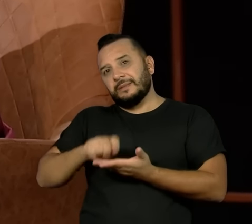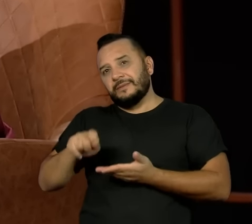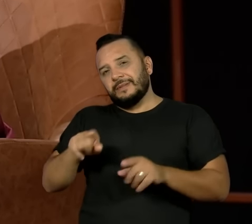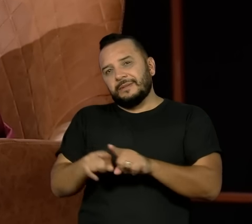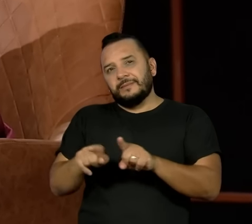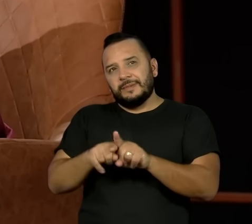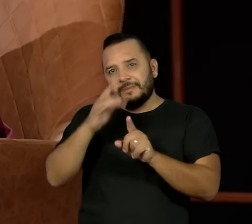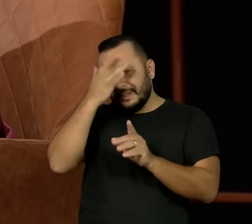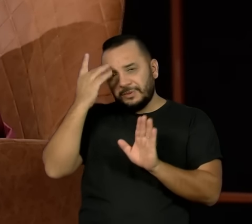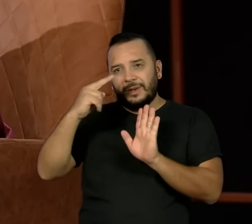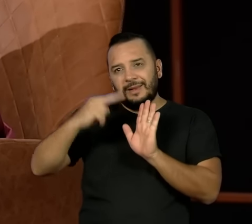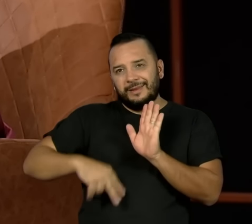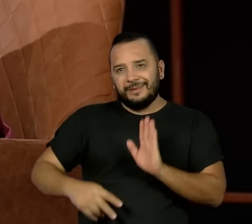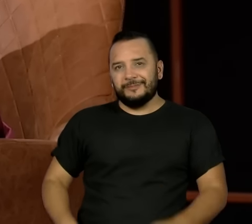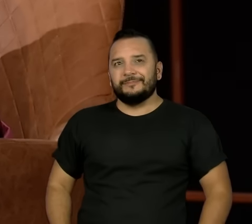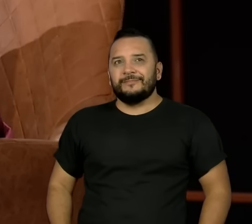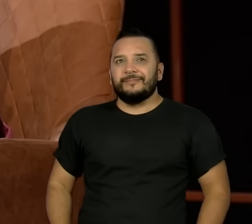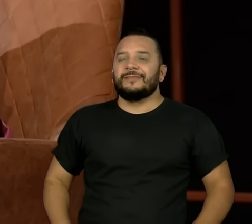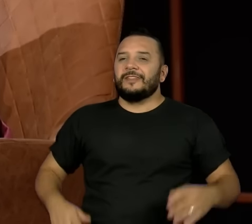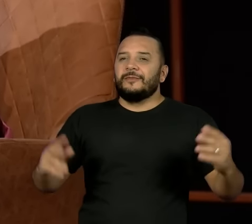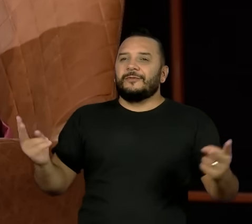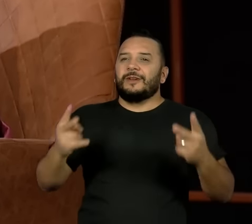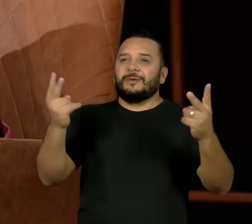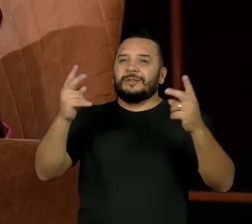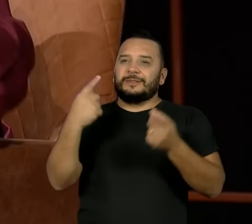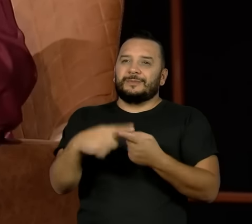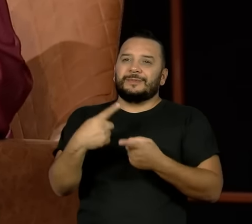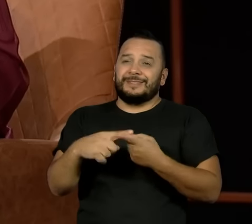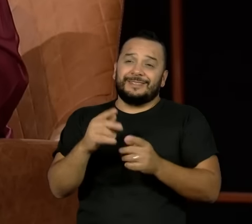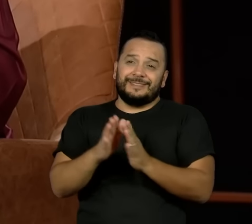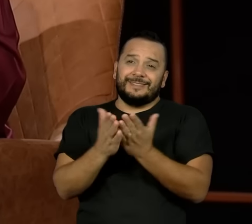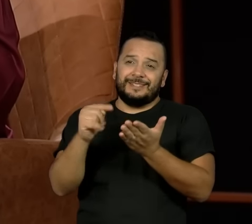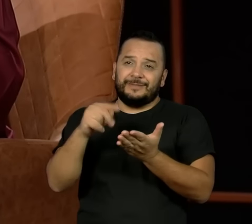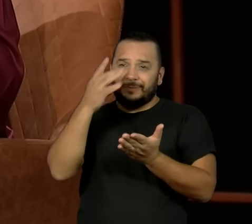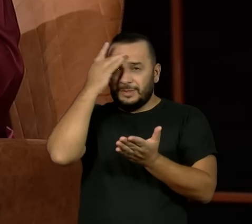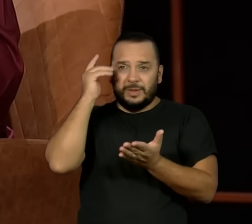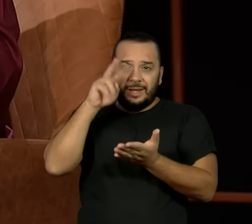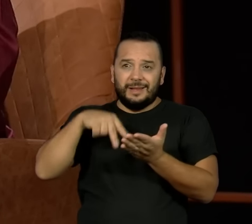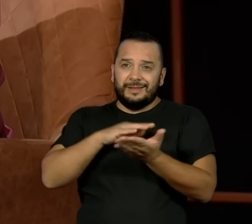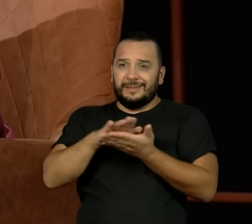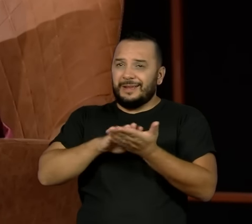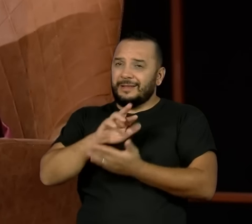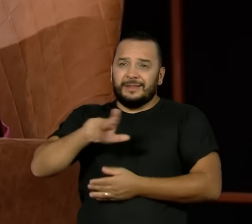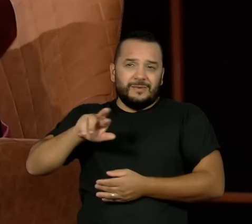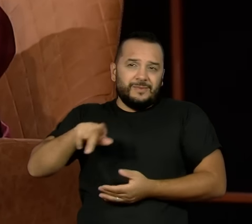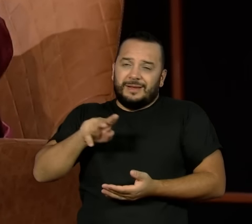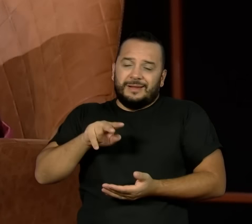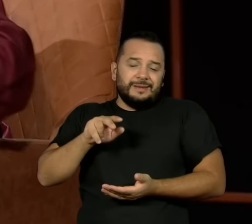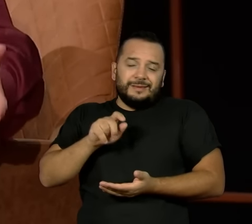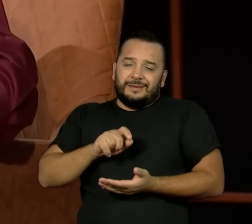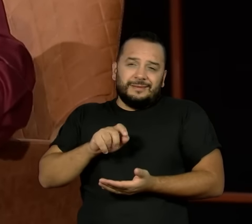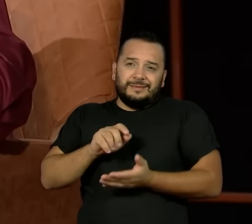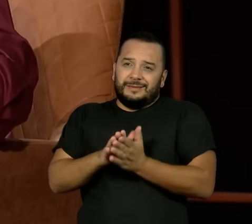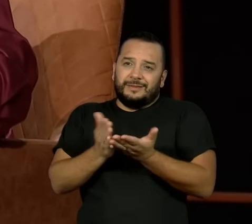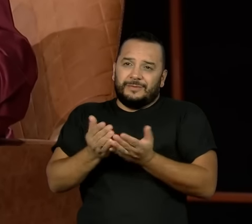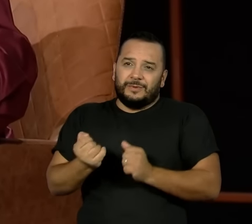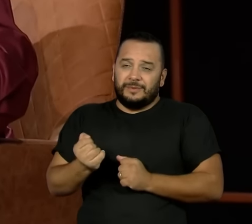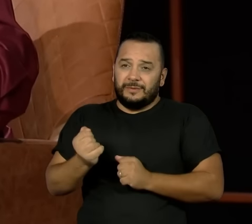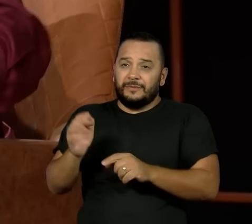o leia. Então, valorize. Um livro escrito que ninguém lê não é um livro. Um filme que ninguém assiste não é um